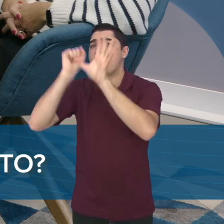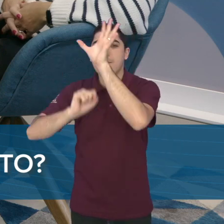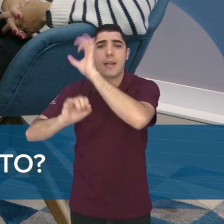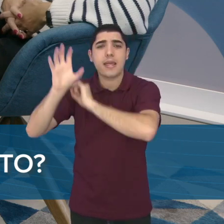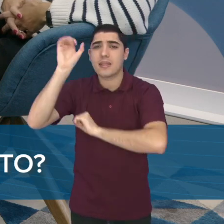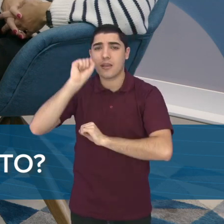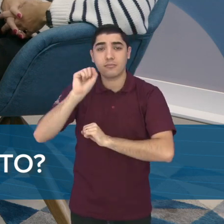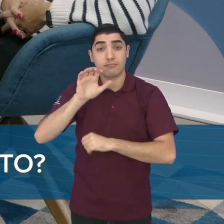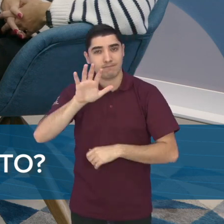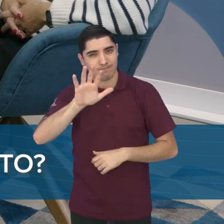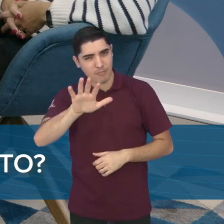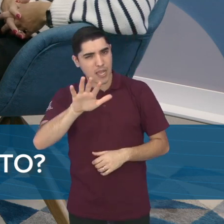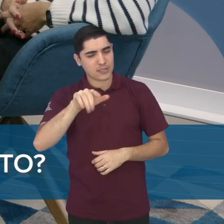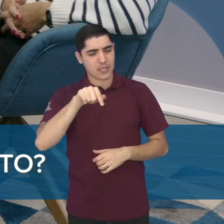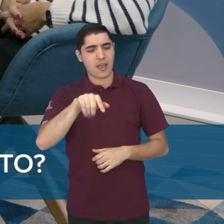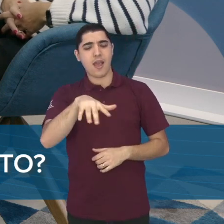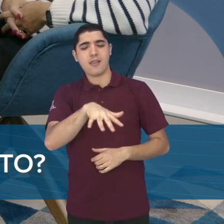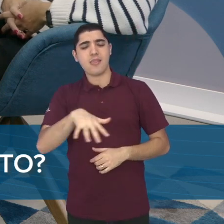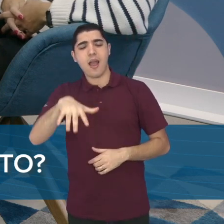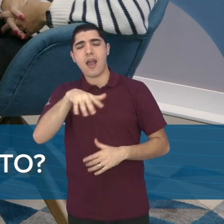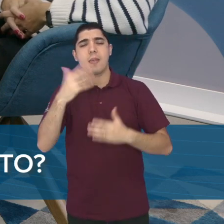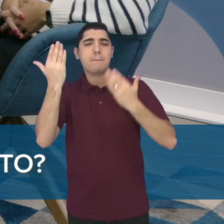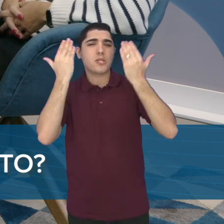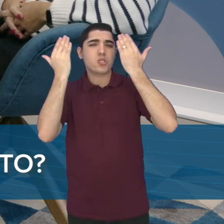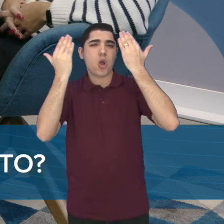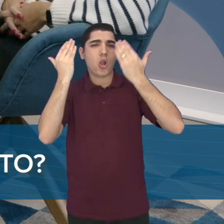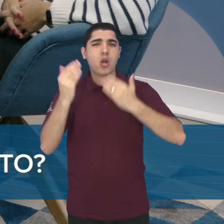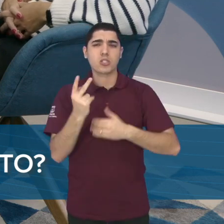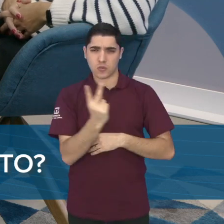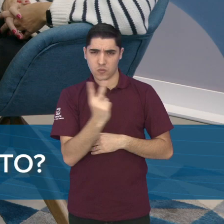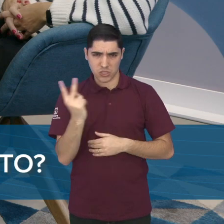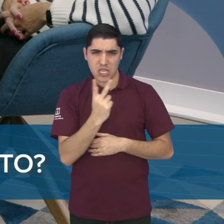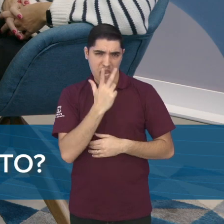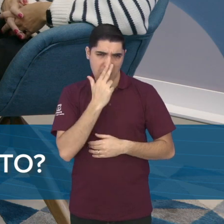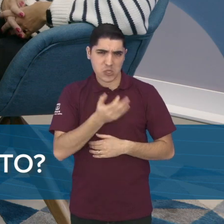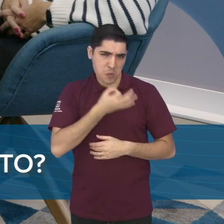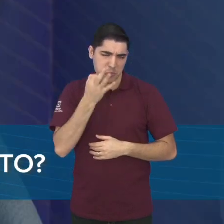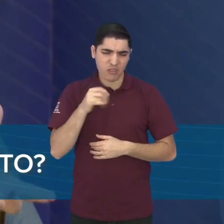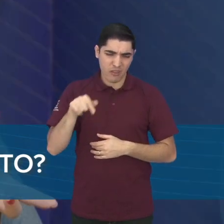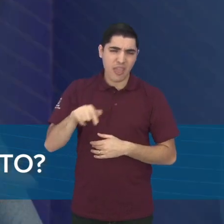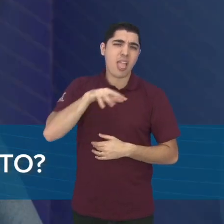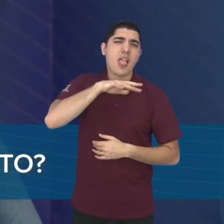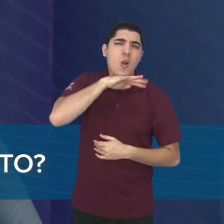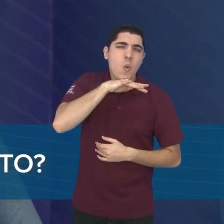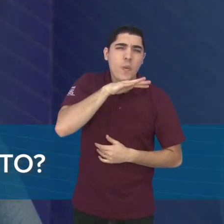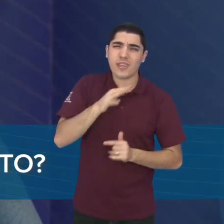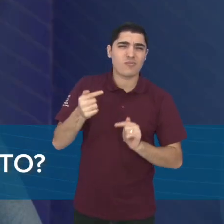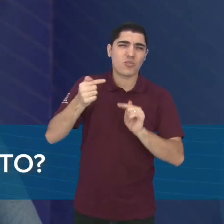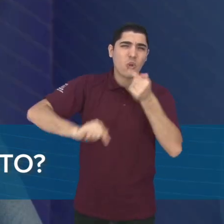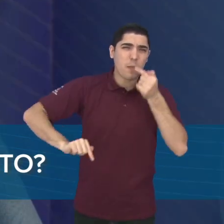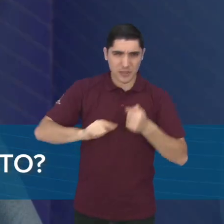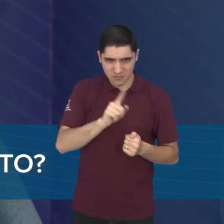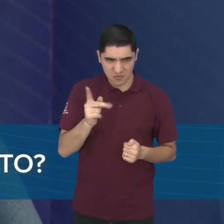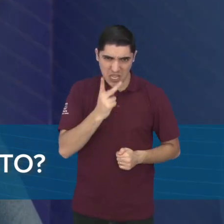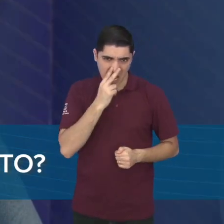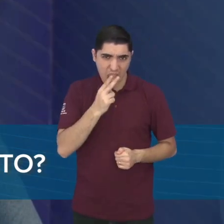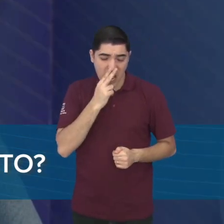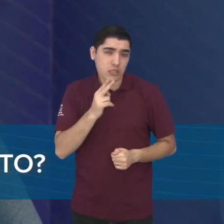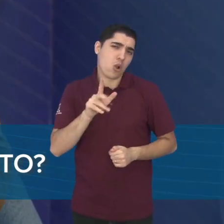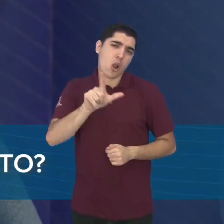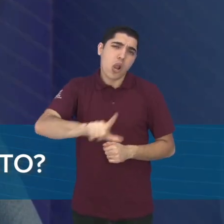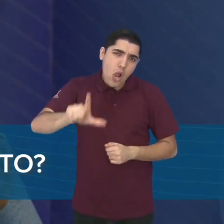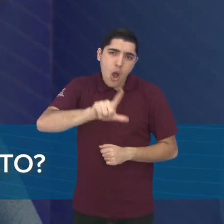termo, do ponto de vista psicológico e tudo mais, vocês veem como pejorativo? Claro que a gente sempre tira